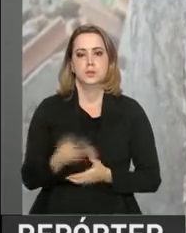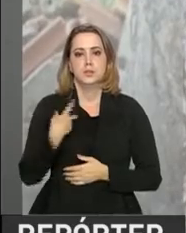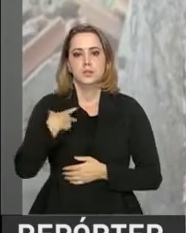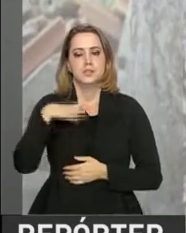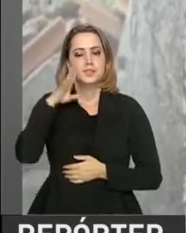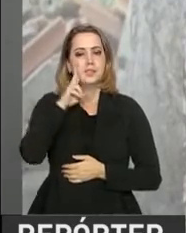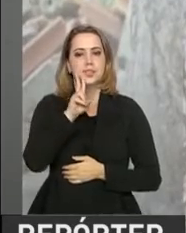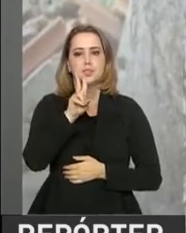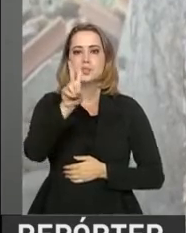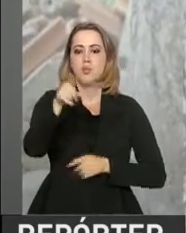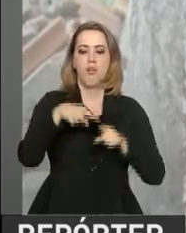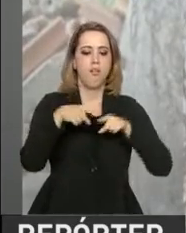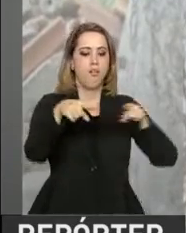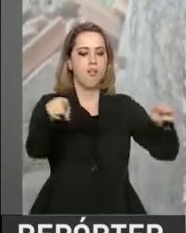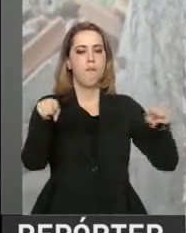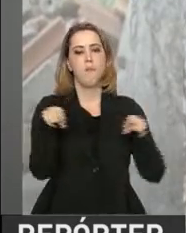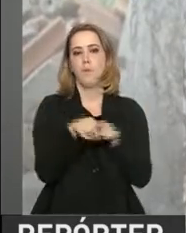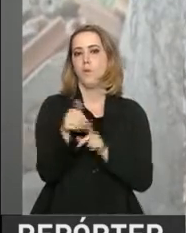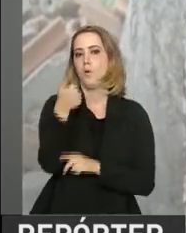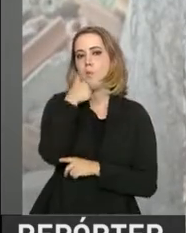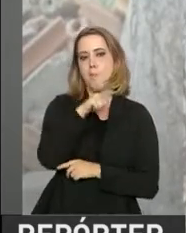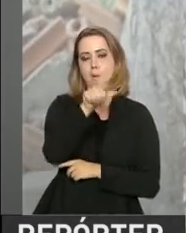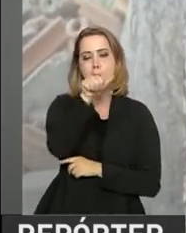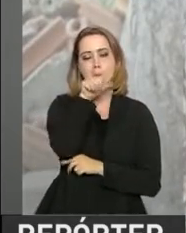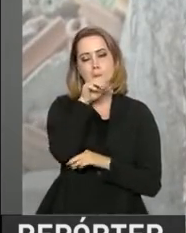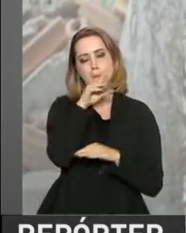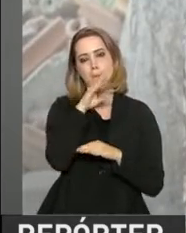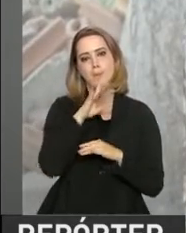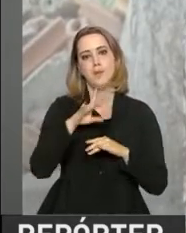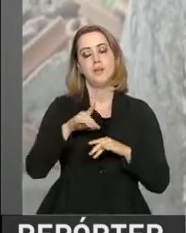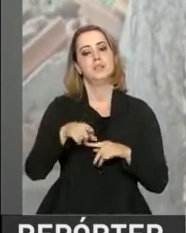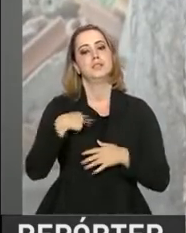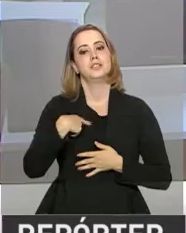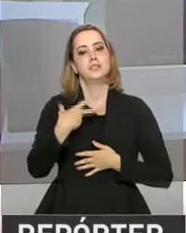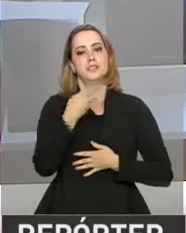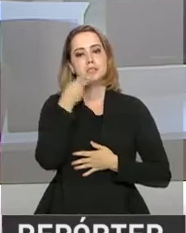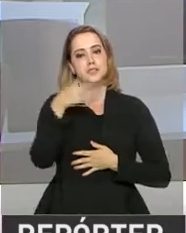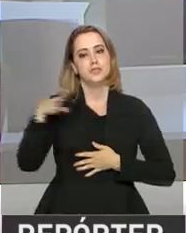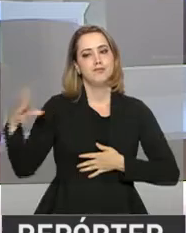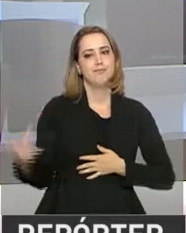no quartinho onde estava minha mãe deitada, Zé. Estou salvo.